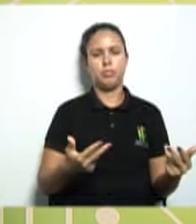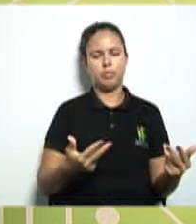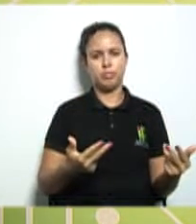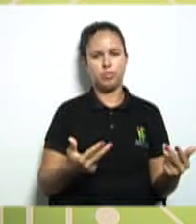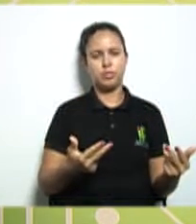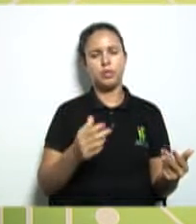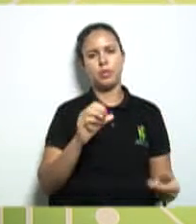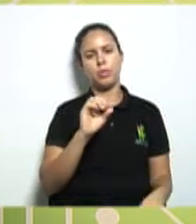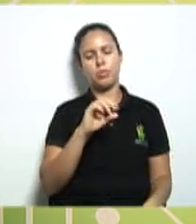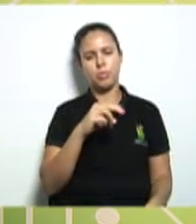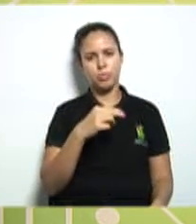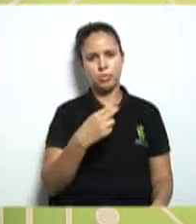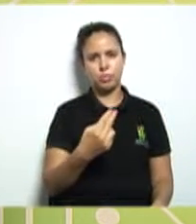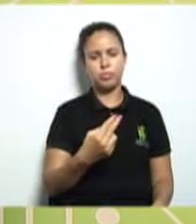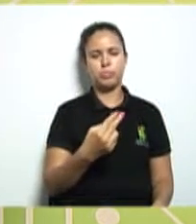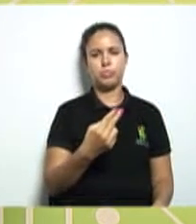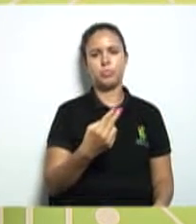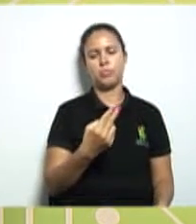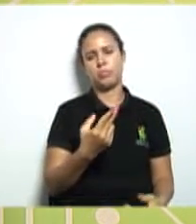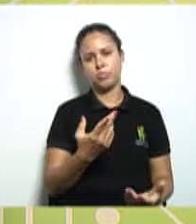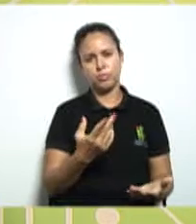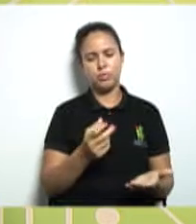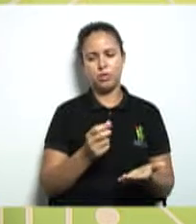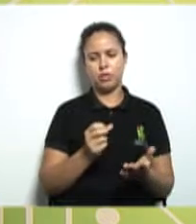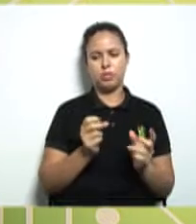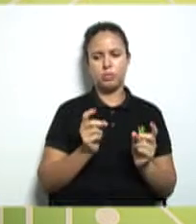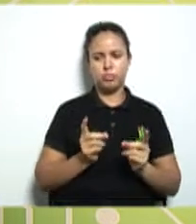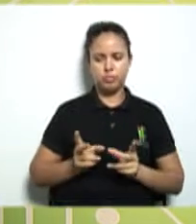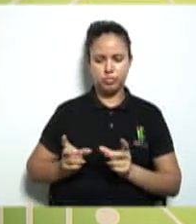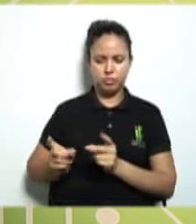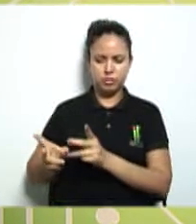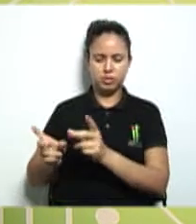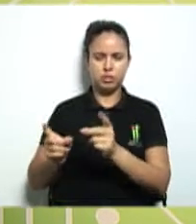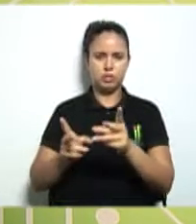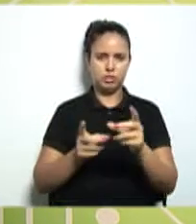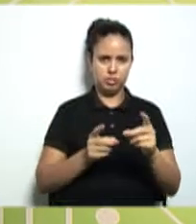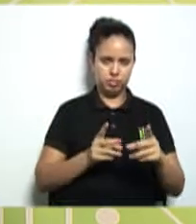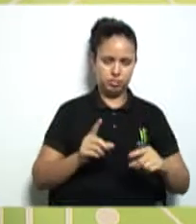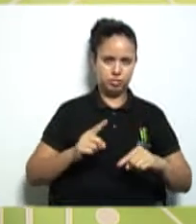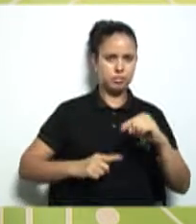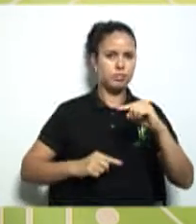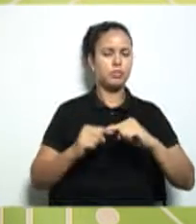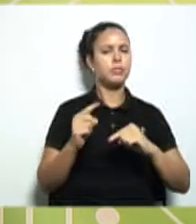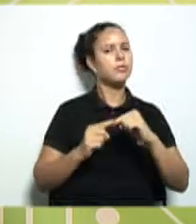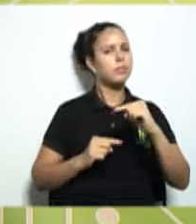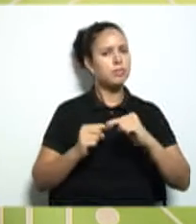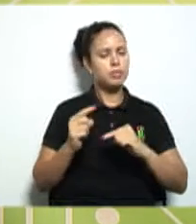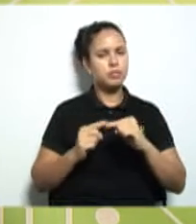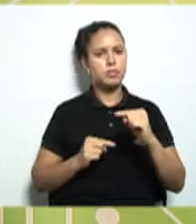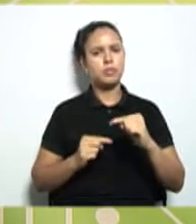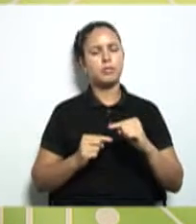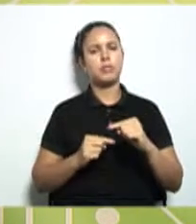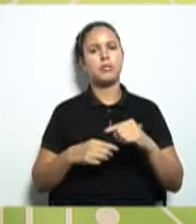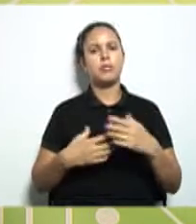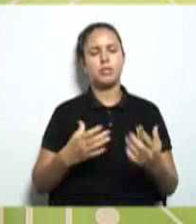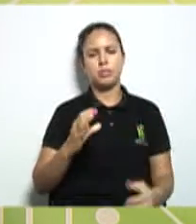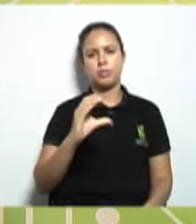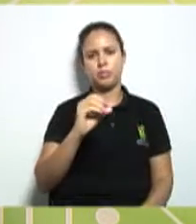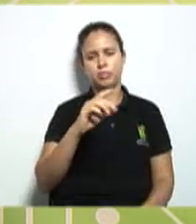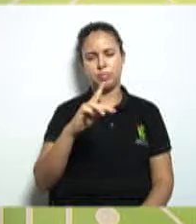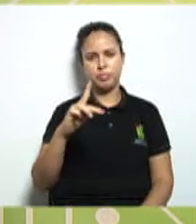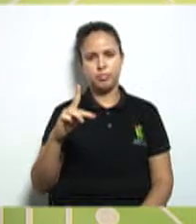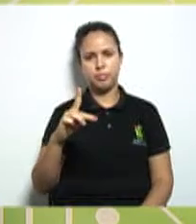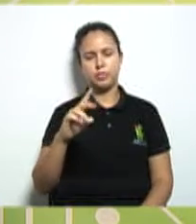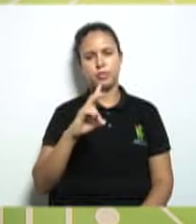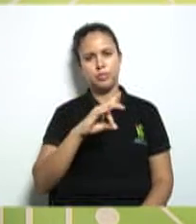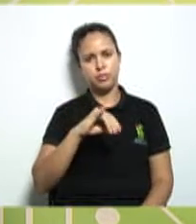de consumo, ou seja, na produção, quando a cooperativa vai colocar o seu